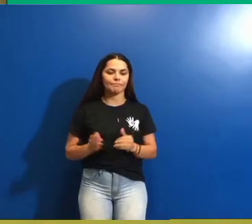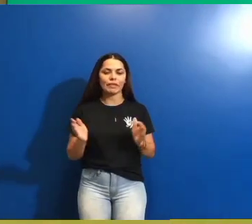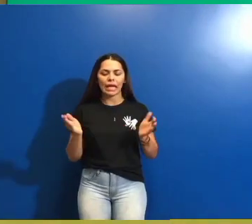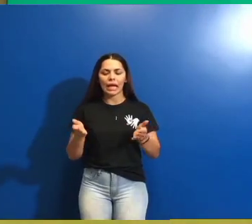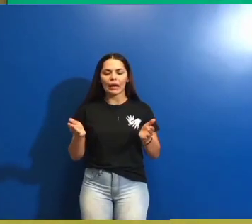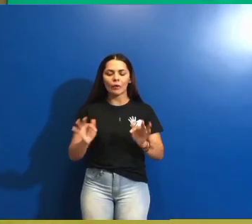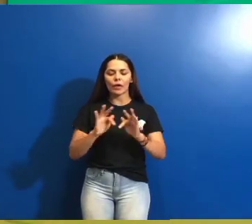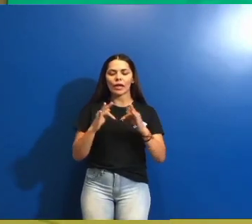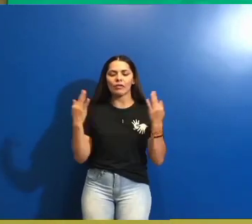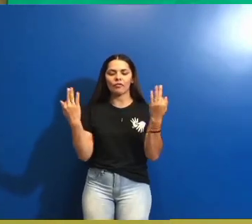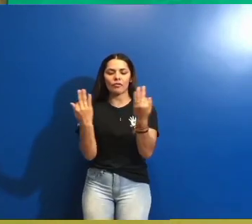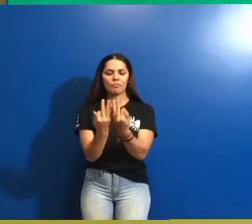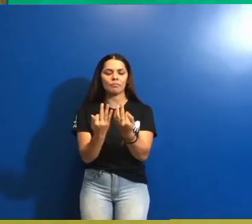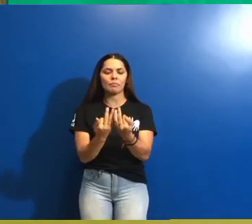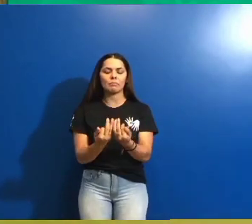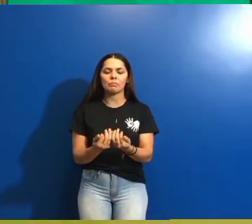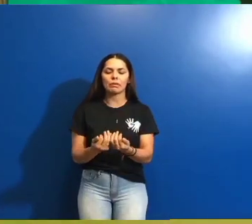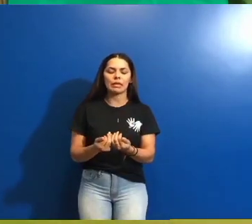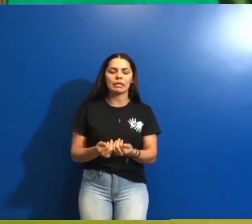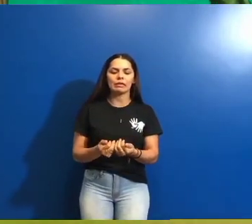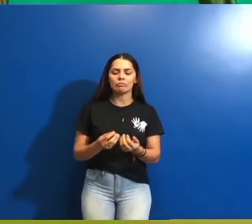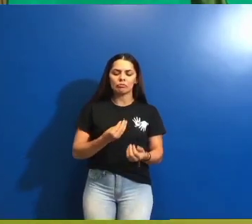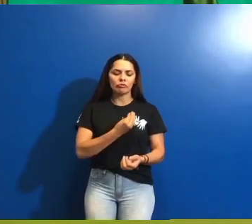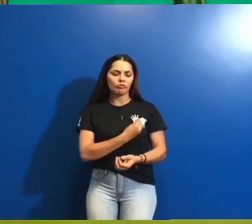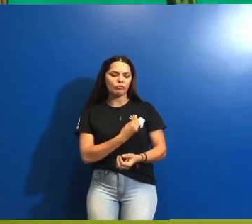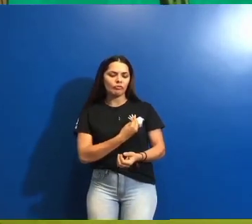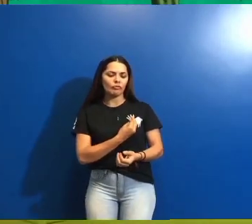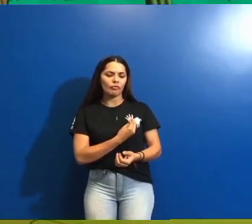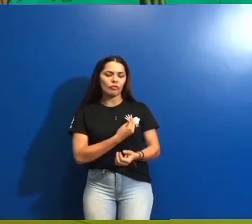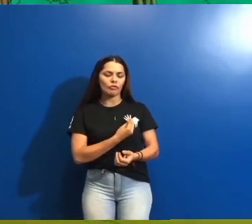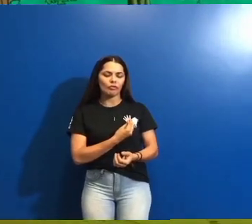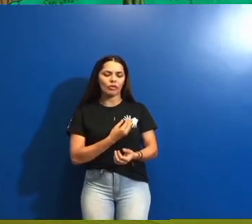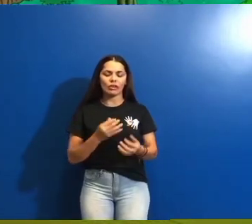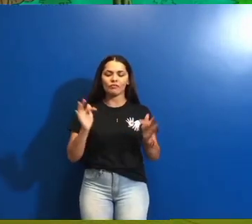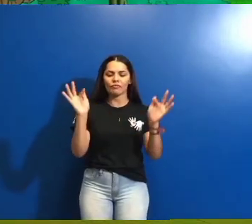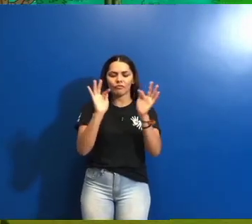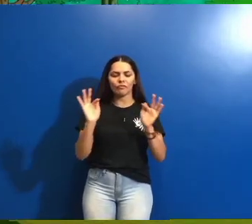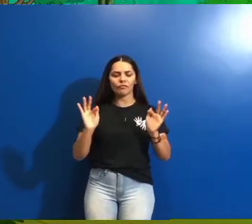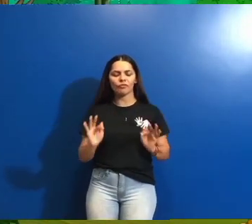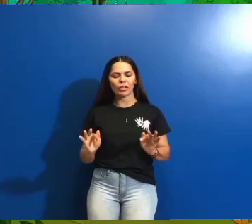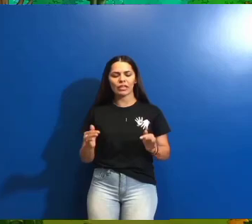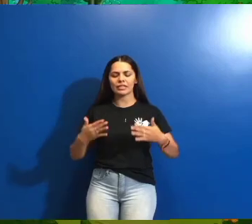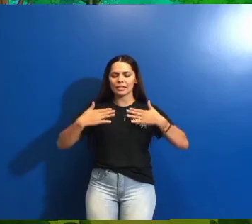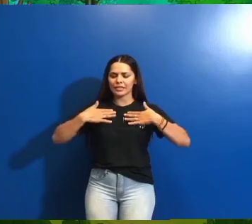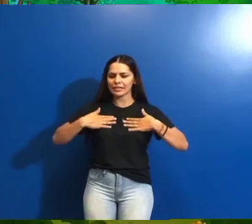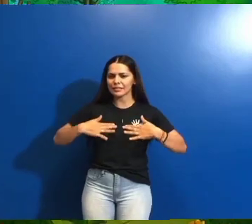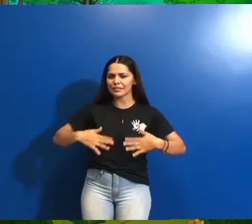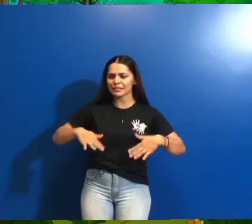Finalmente, puderam viver uma vida despreocupada, juntos e felizes.